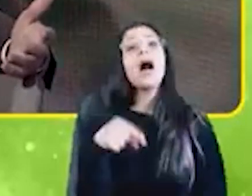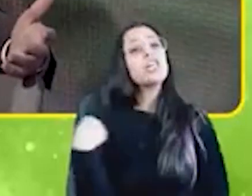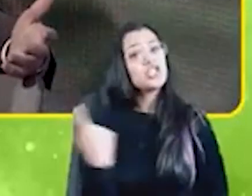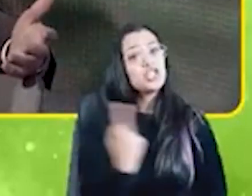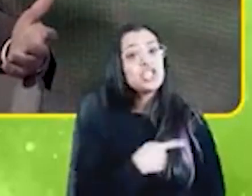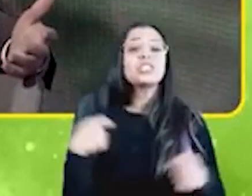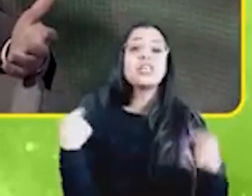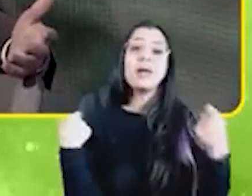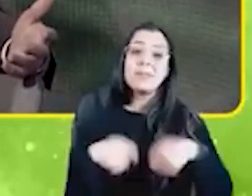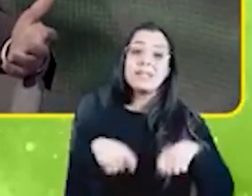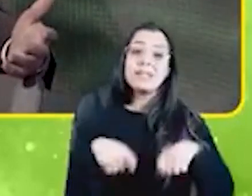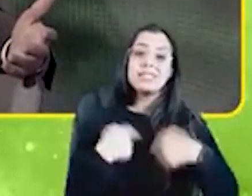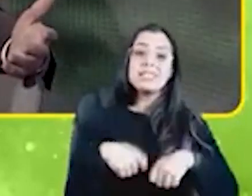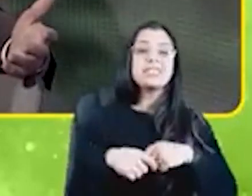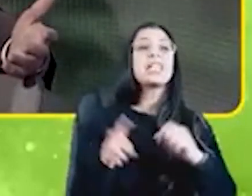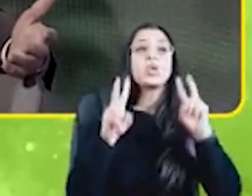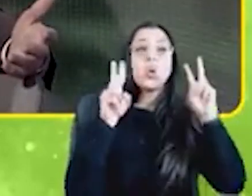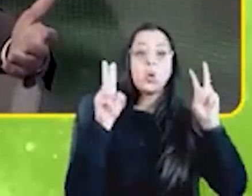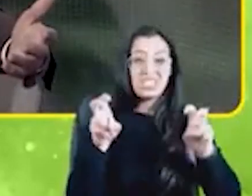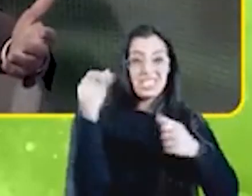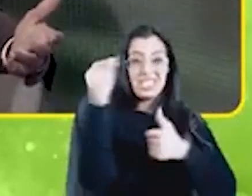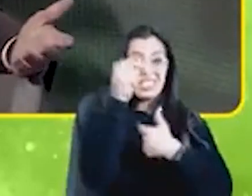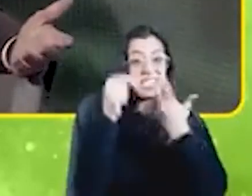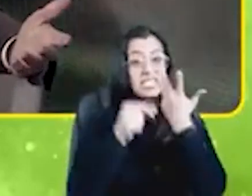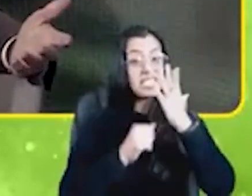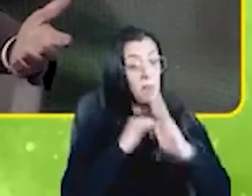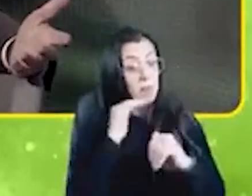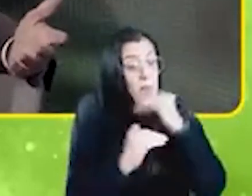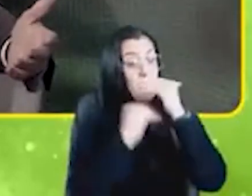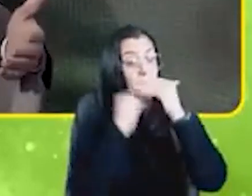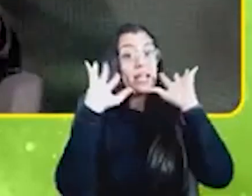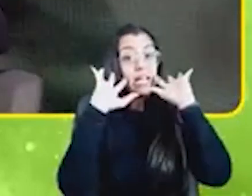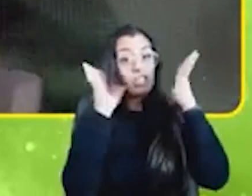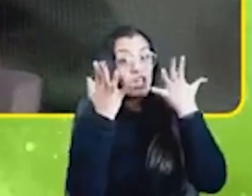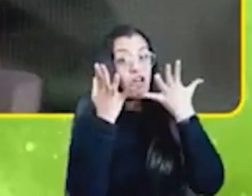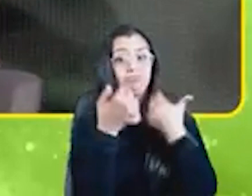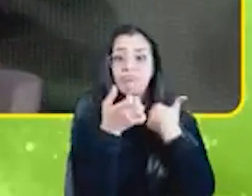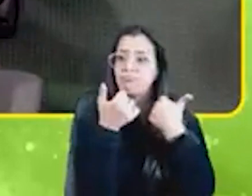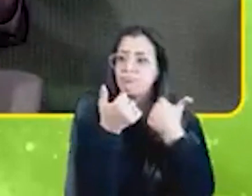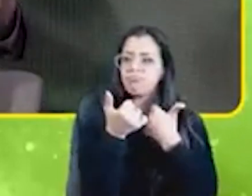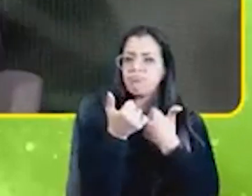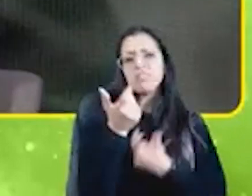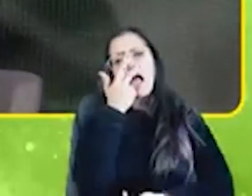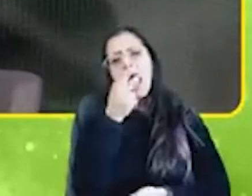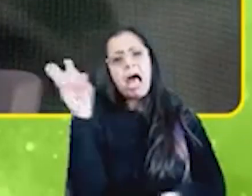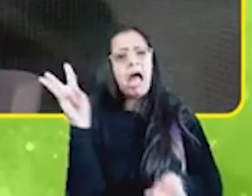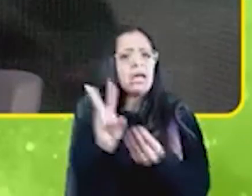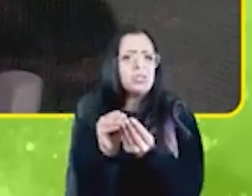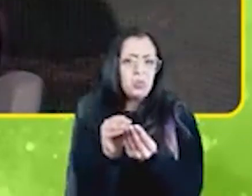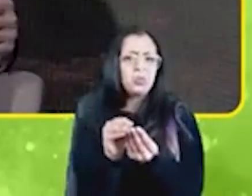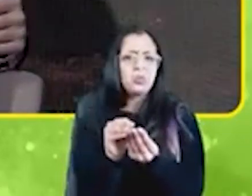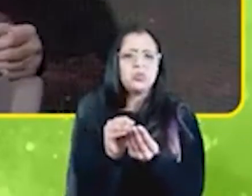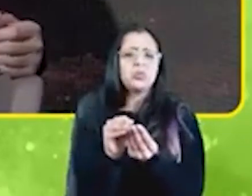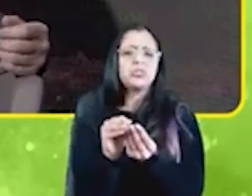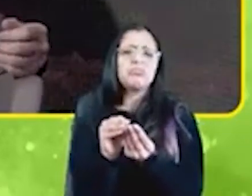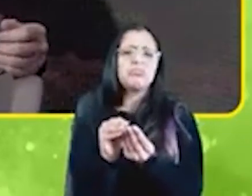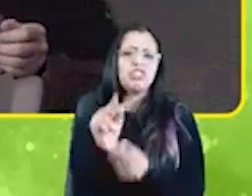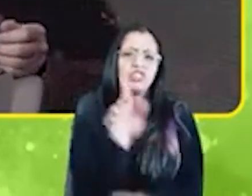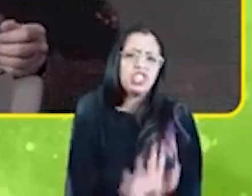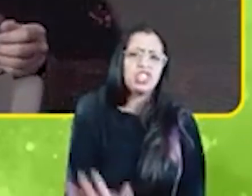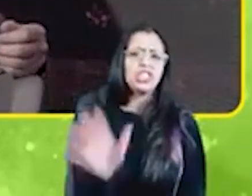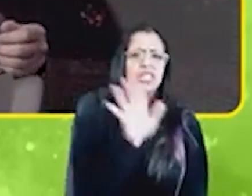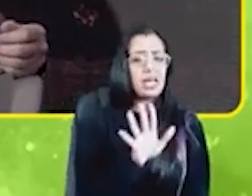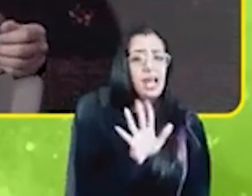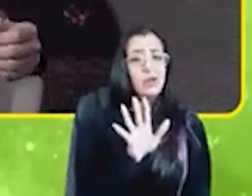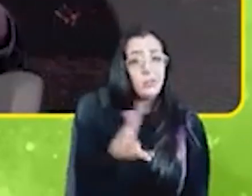temas avance né e e é isso acho que essa é um apanhado Geral do nosso